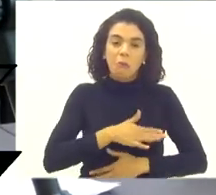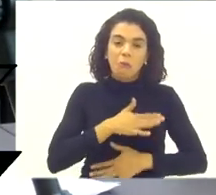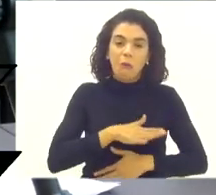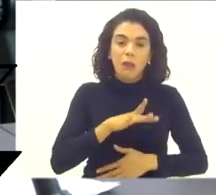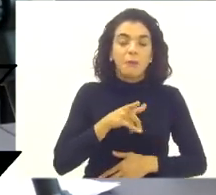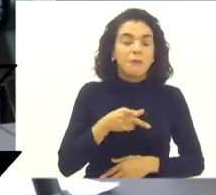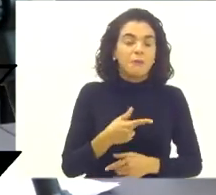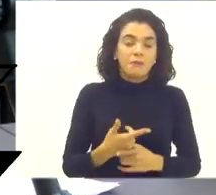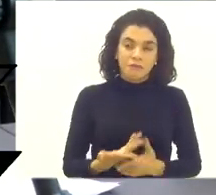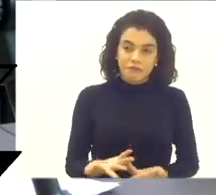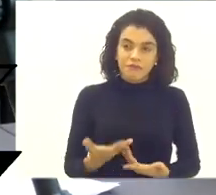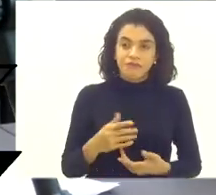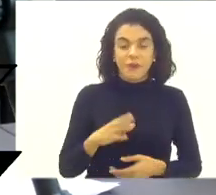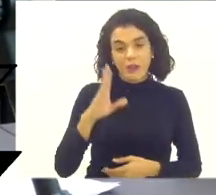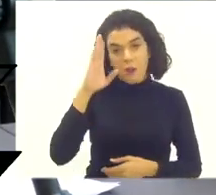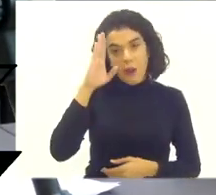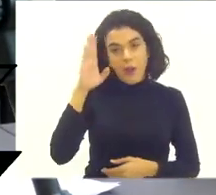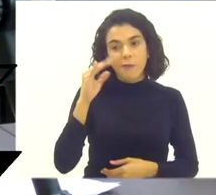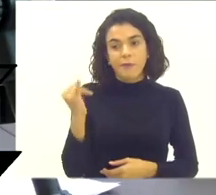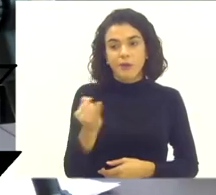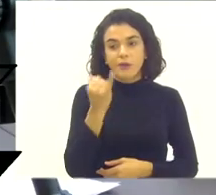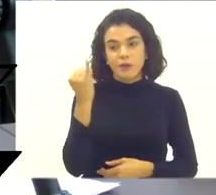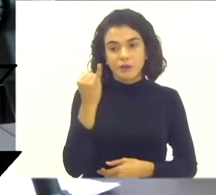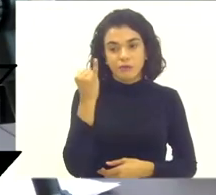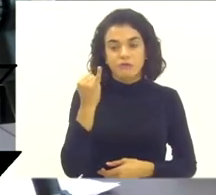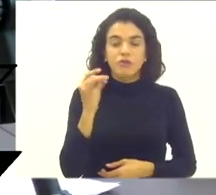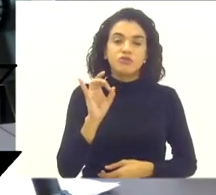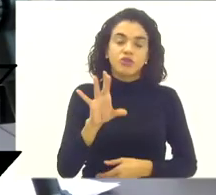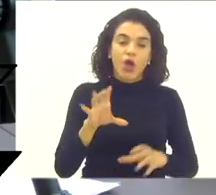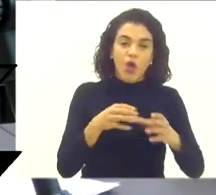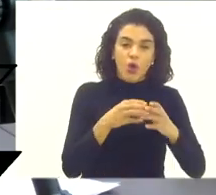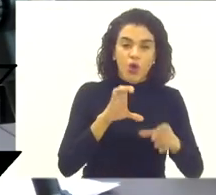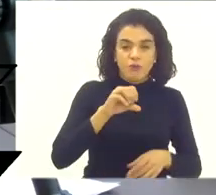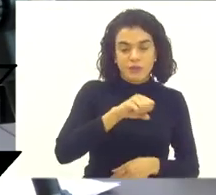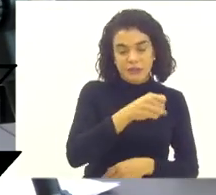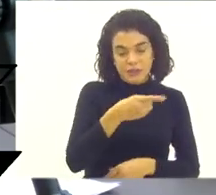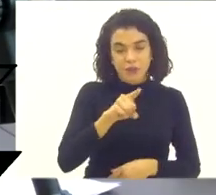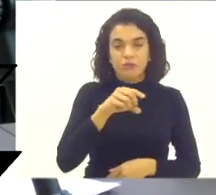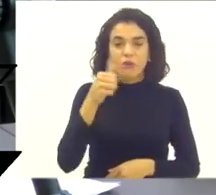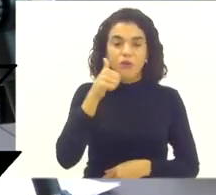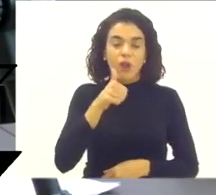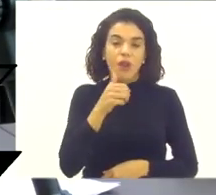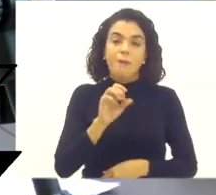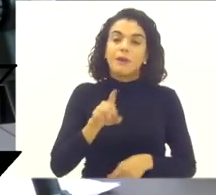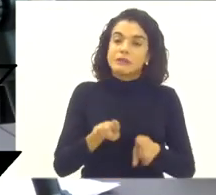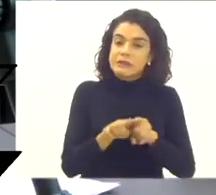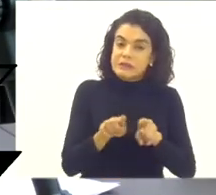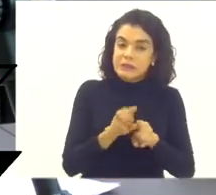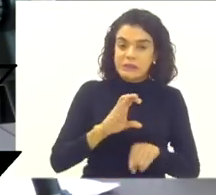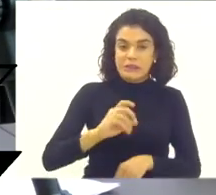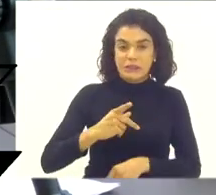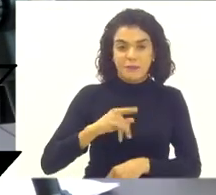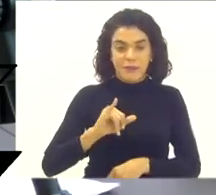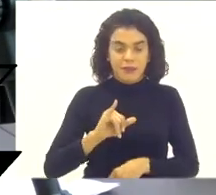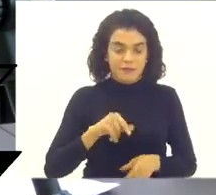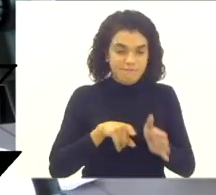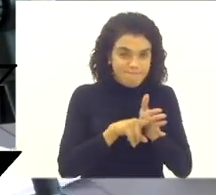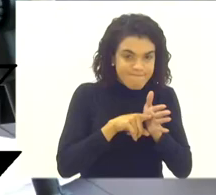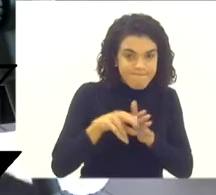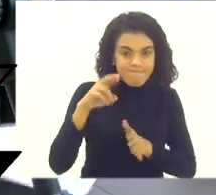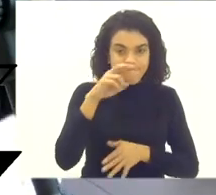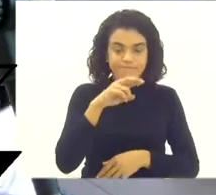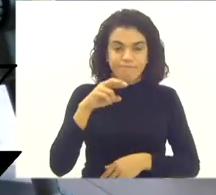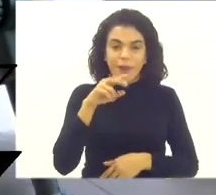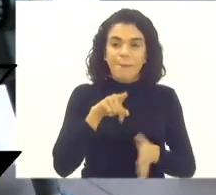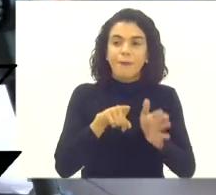outras prioridades isso é fundamental eu acho que sai não só pela comissão da mulher mas aqui pela por essa CPI e uma das minhas perguntas